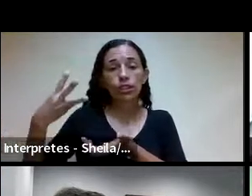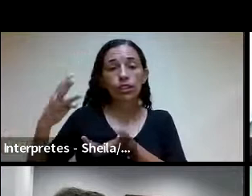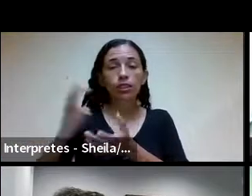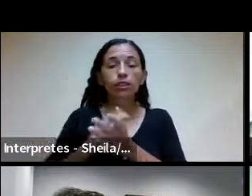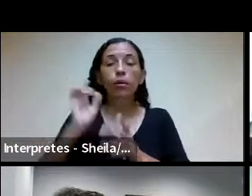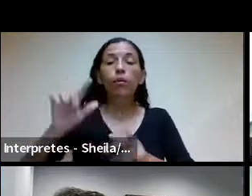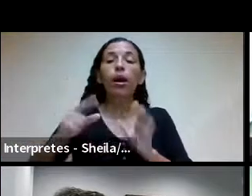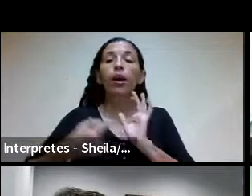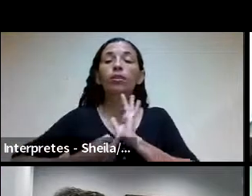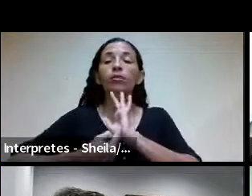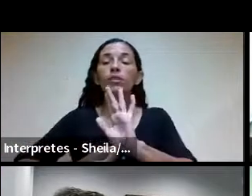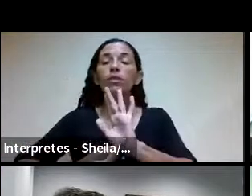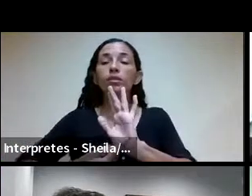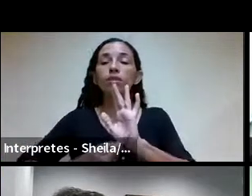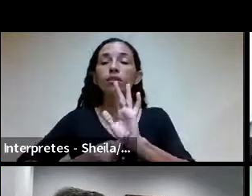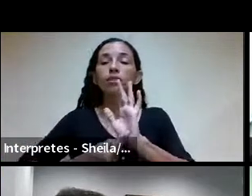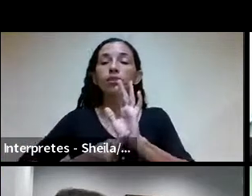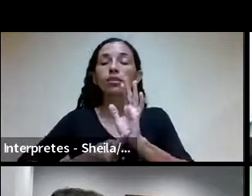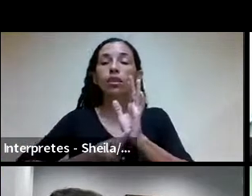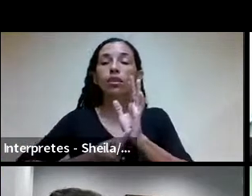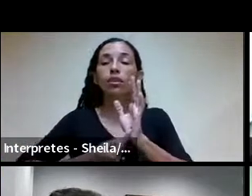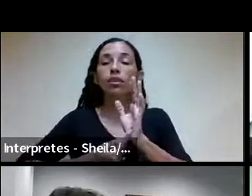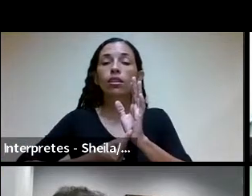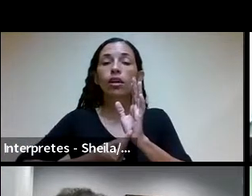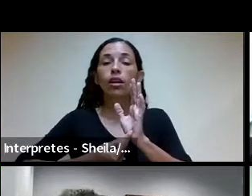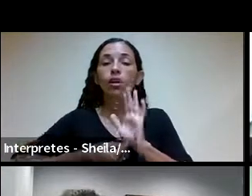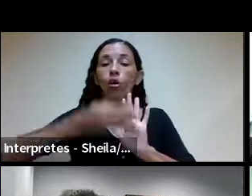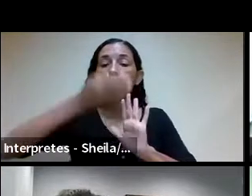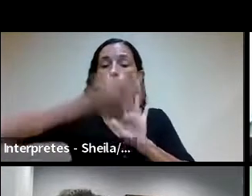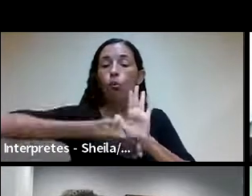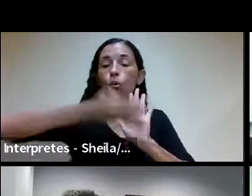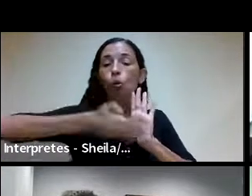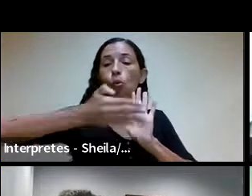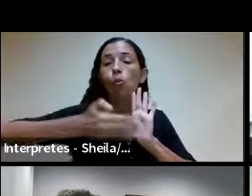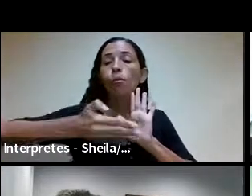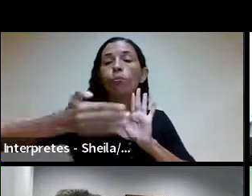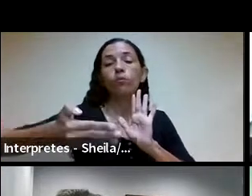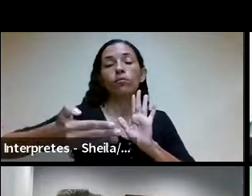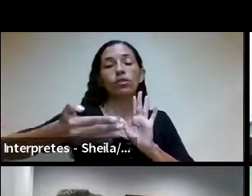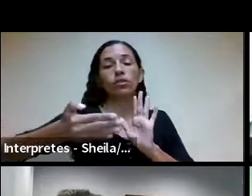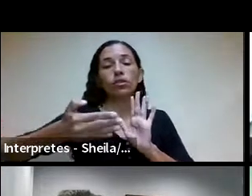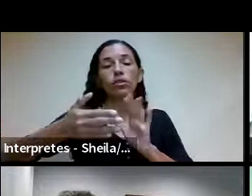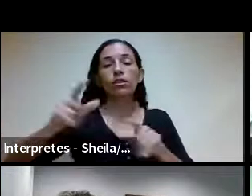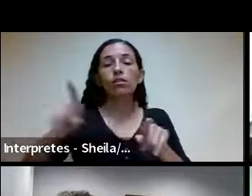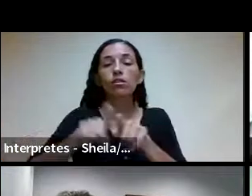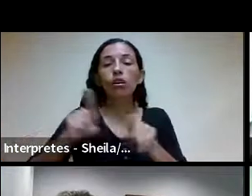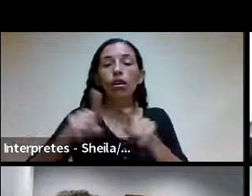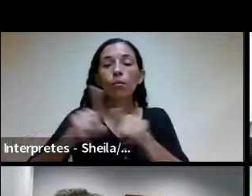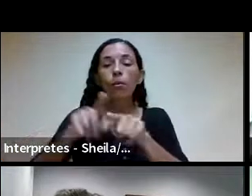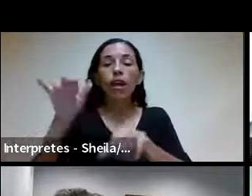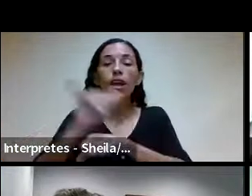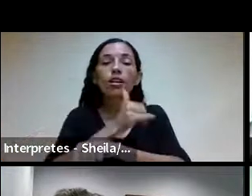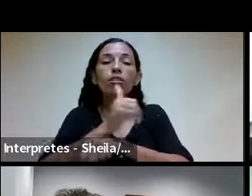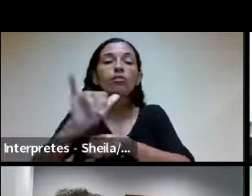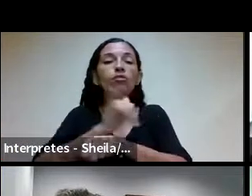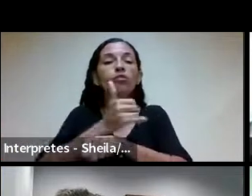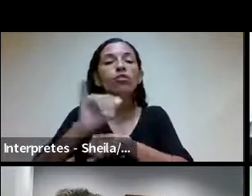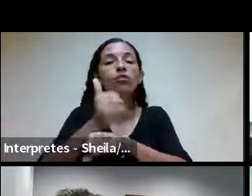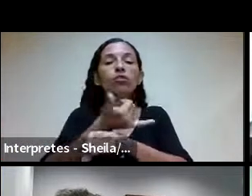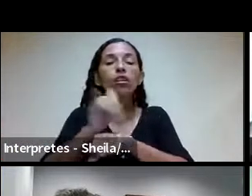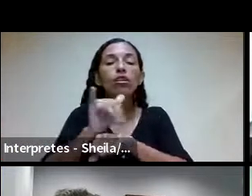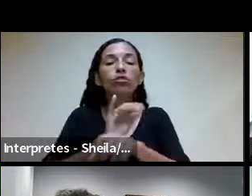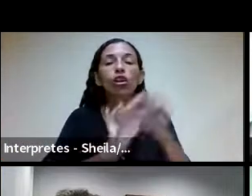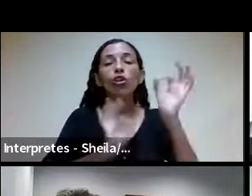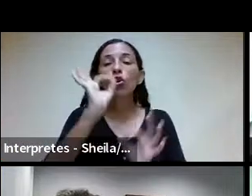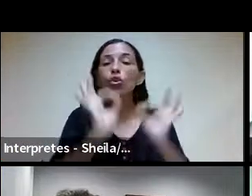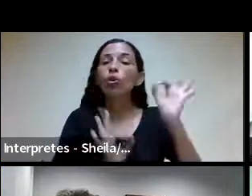Eleições, instrumento de gestão estratégica que tem a finalidade de organizar a eleição das eleições gerais